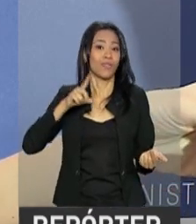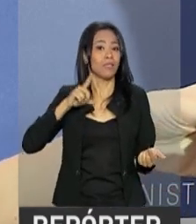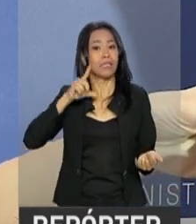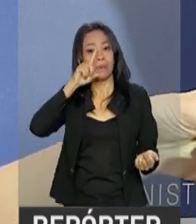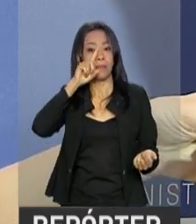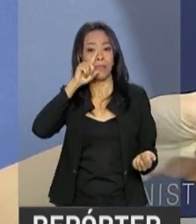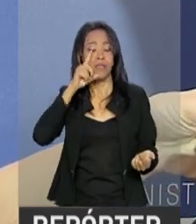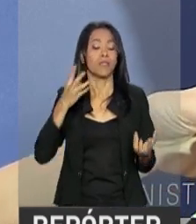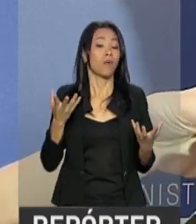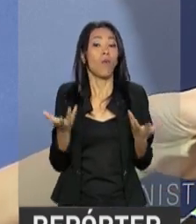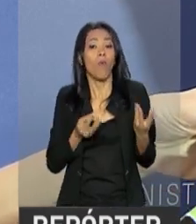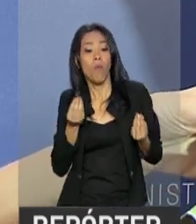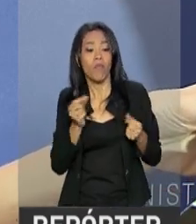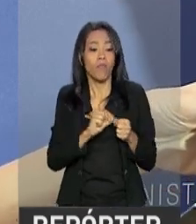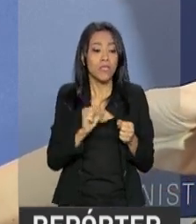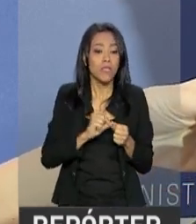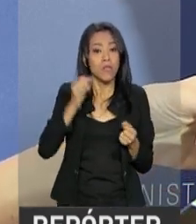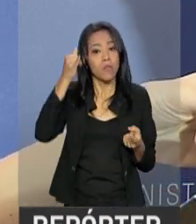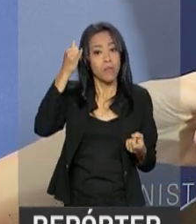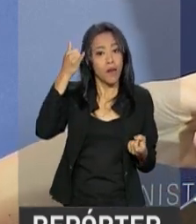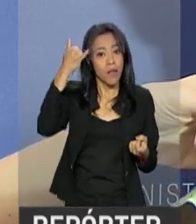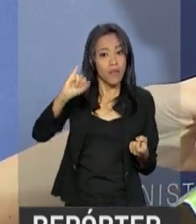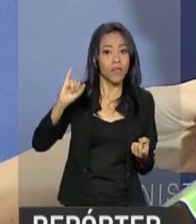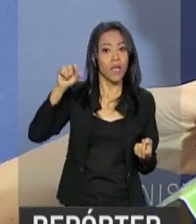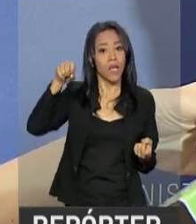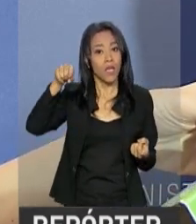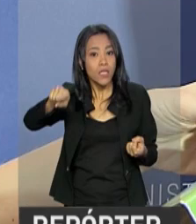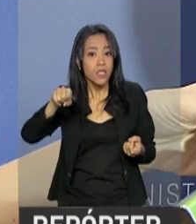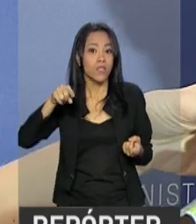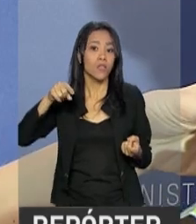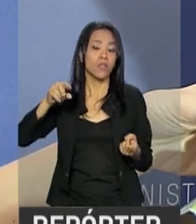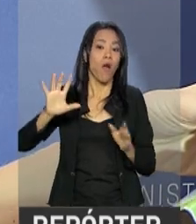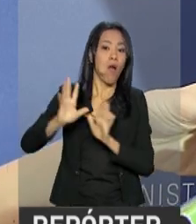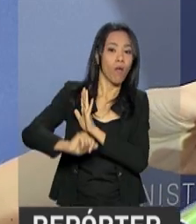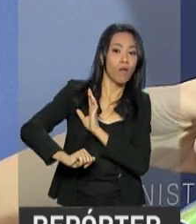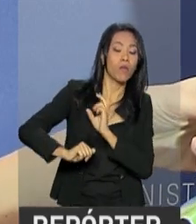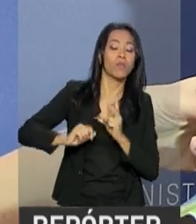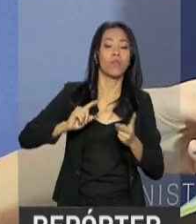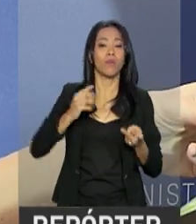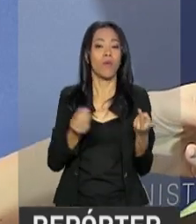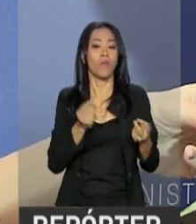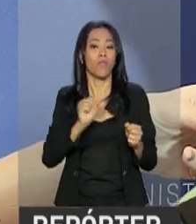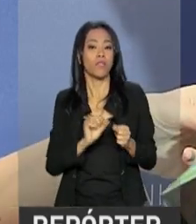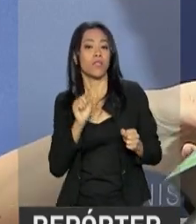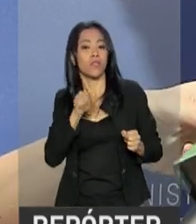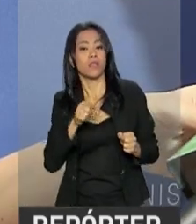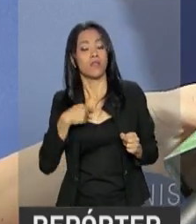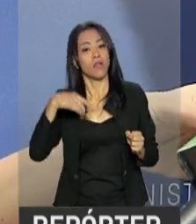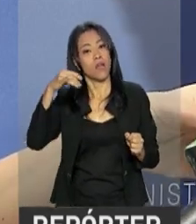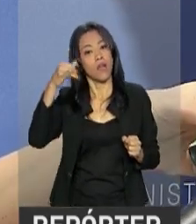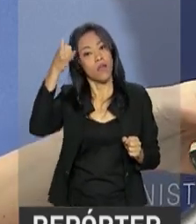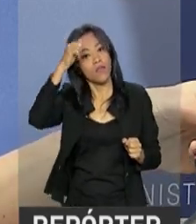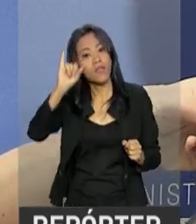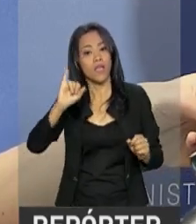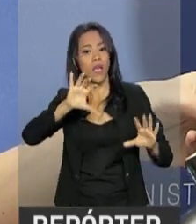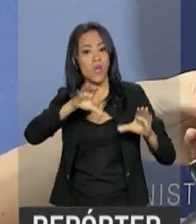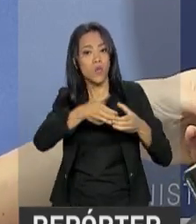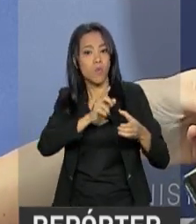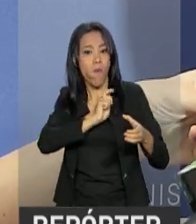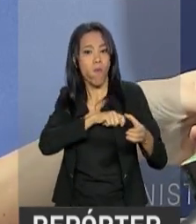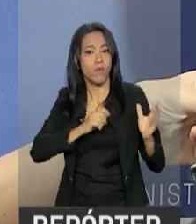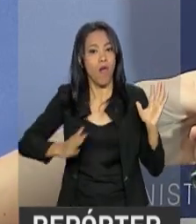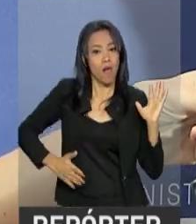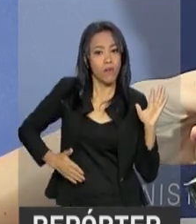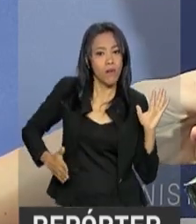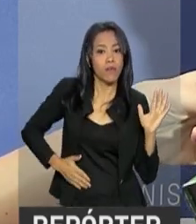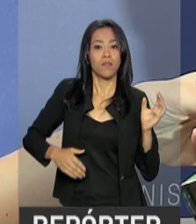fazer para que alguma ação já implica reduzir o roubo de kaká é enfrentamento de quadrilha redução de